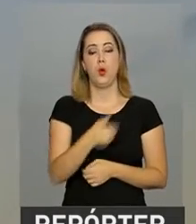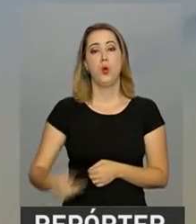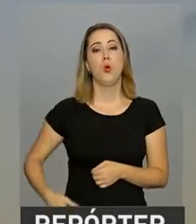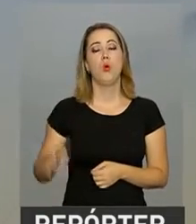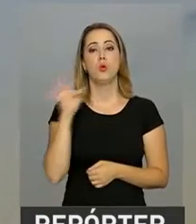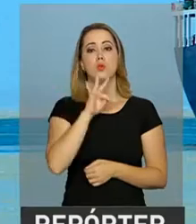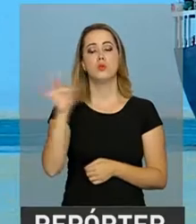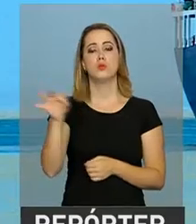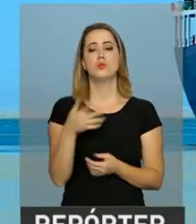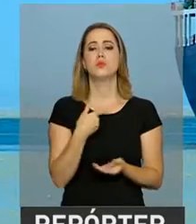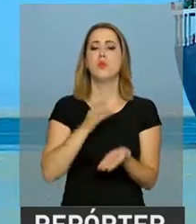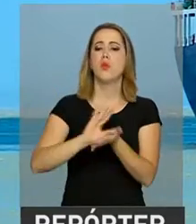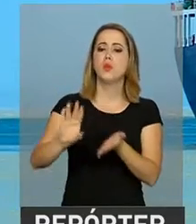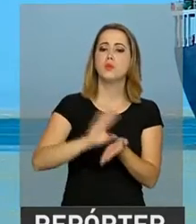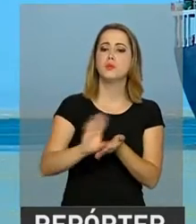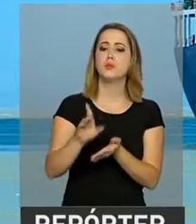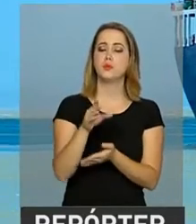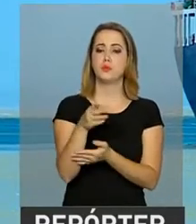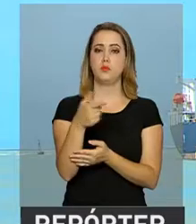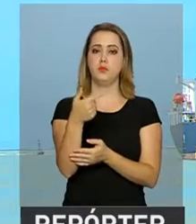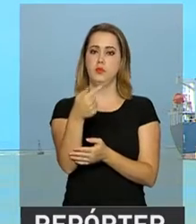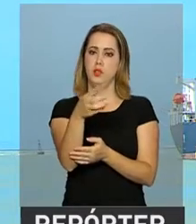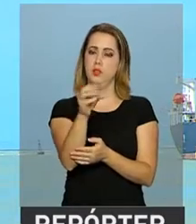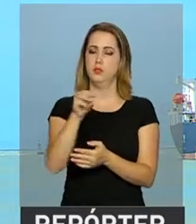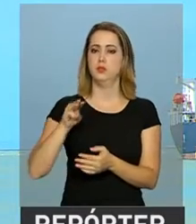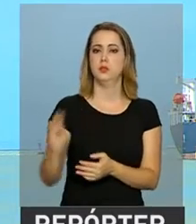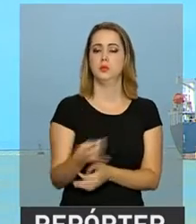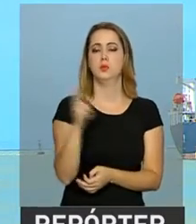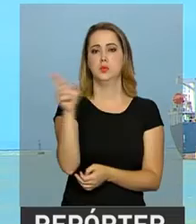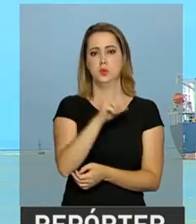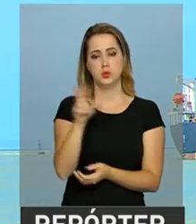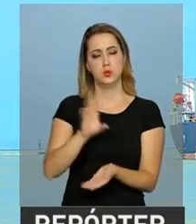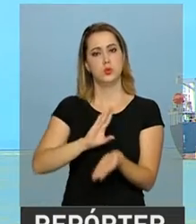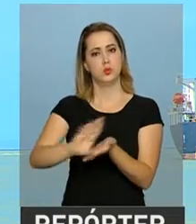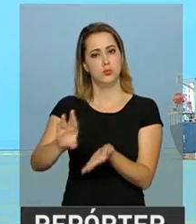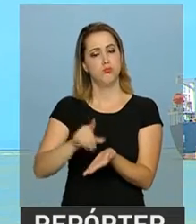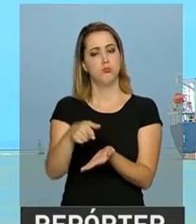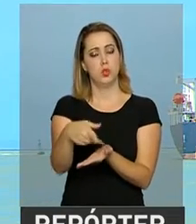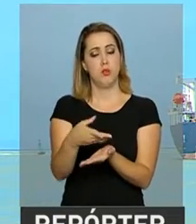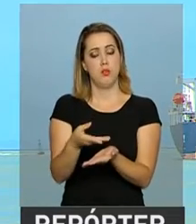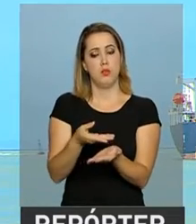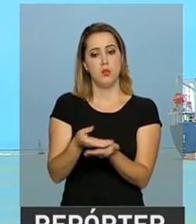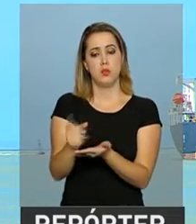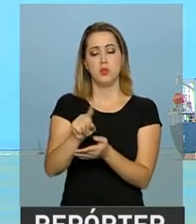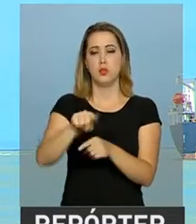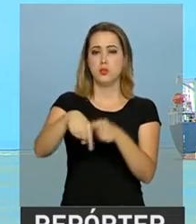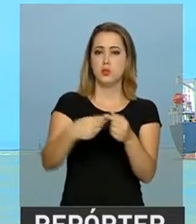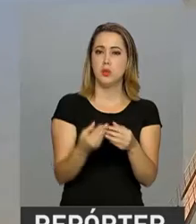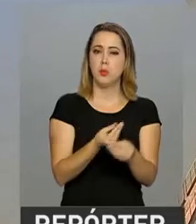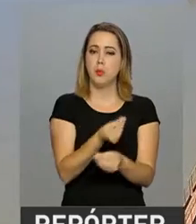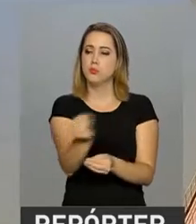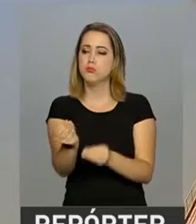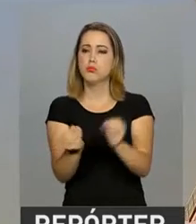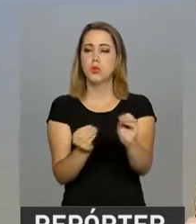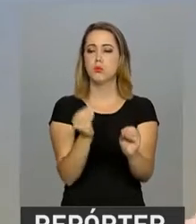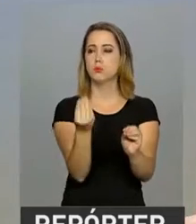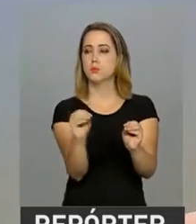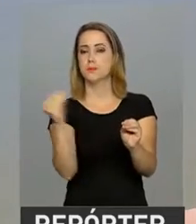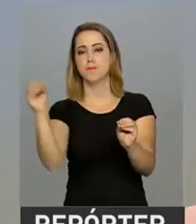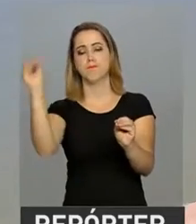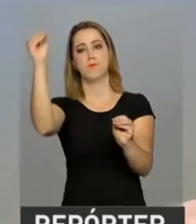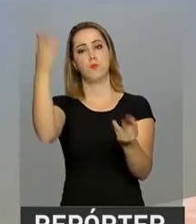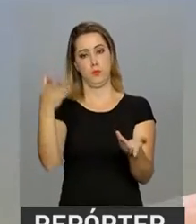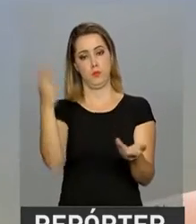berço 108, por onde chega esse combustível, que depois é distribuído para as regiões Norte, Nordeste e Centro-Oeste. As obras ajudam